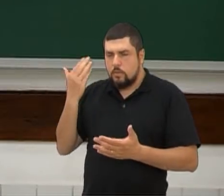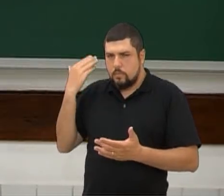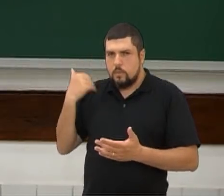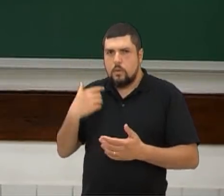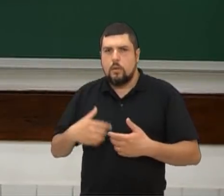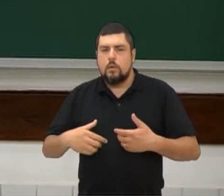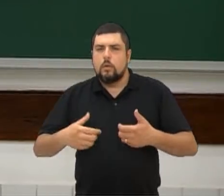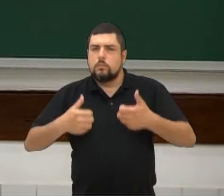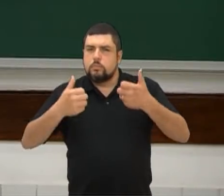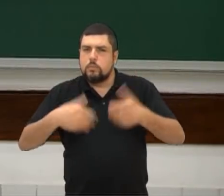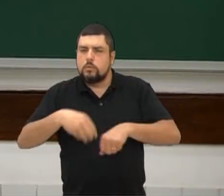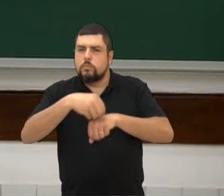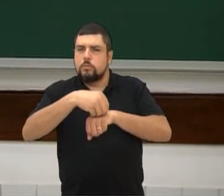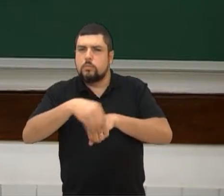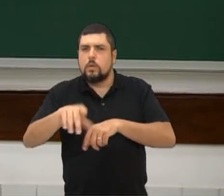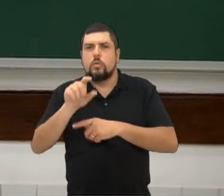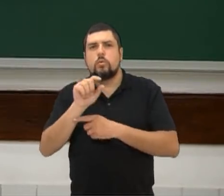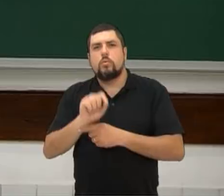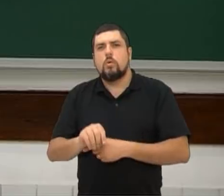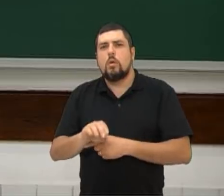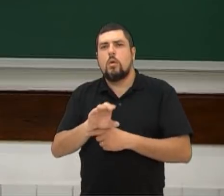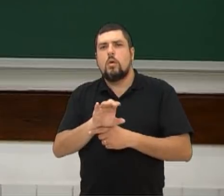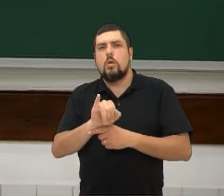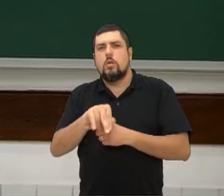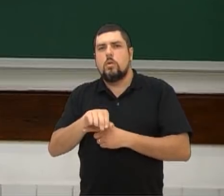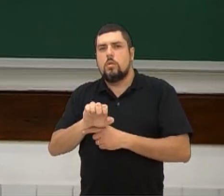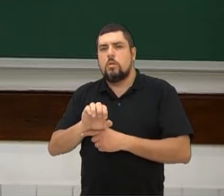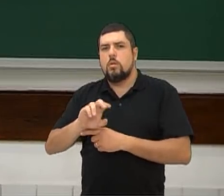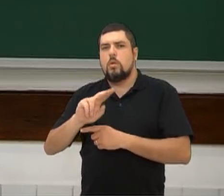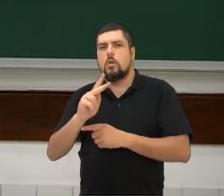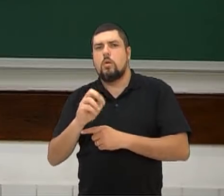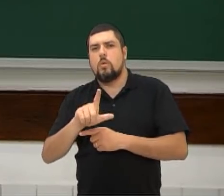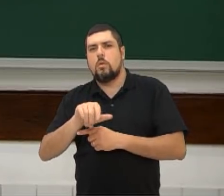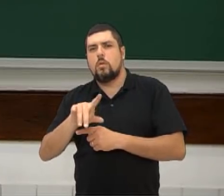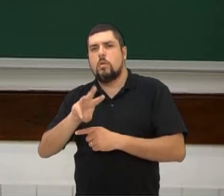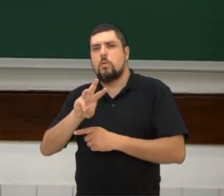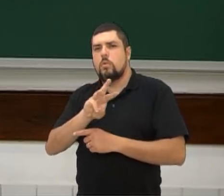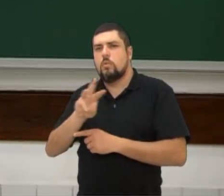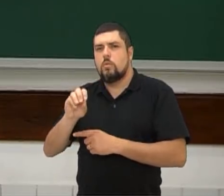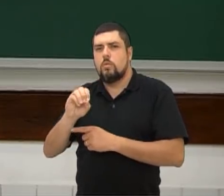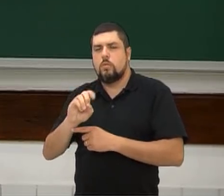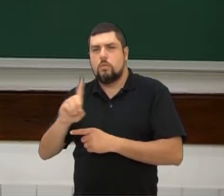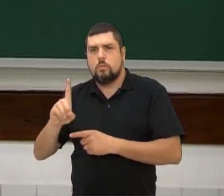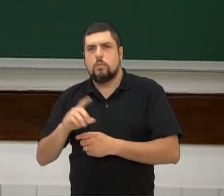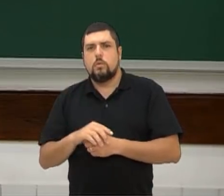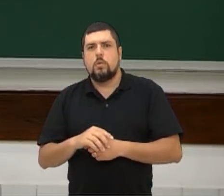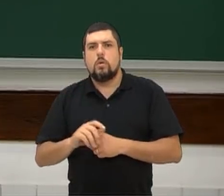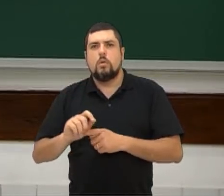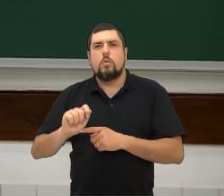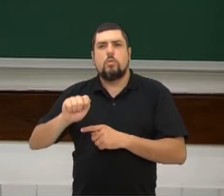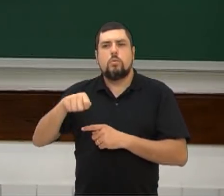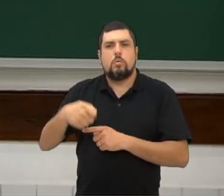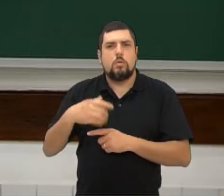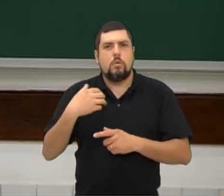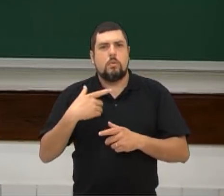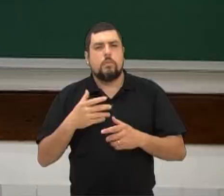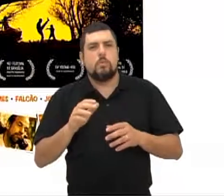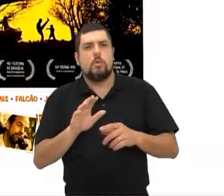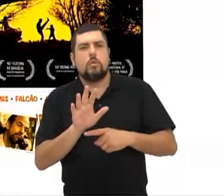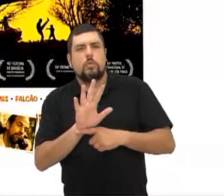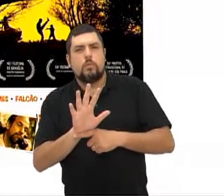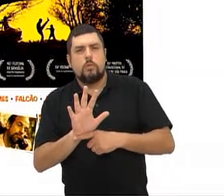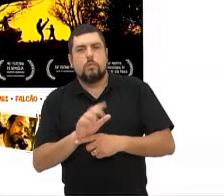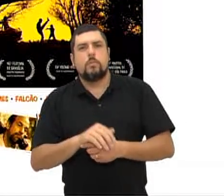para vocês o Cine Hollywood. Hoje, eu trouxe um trechinho de uma resenha sobre esse filme Cine Hollywood. Olha o que